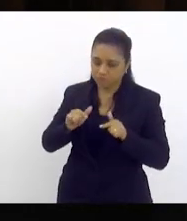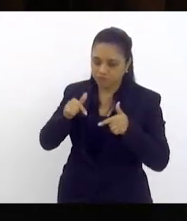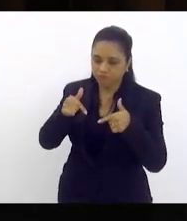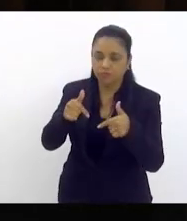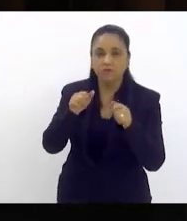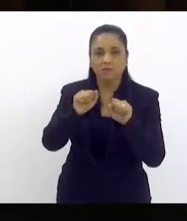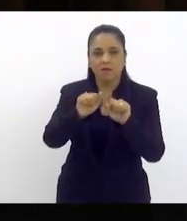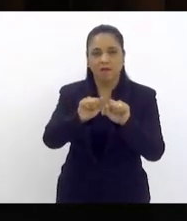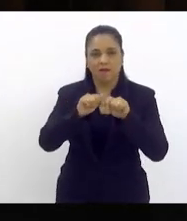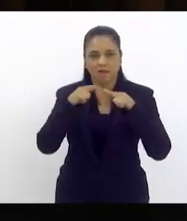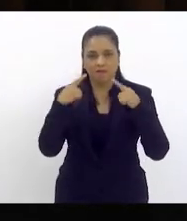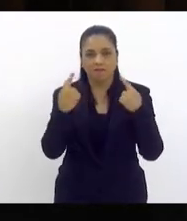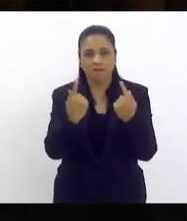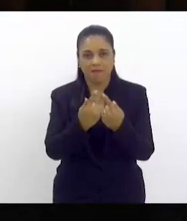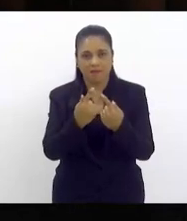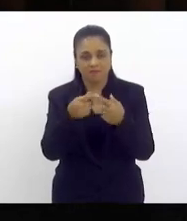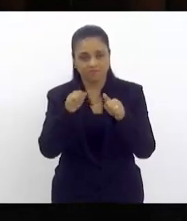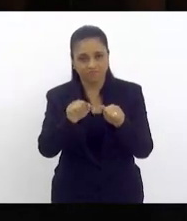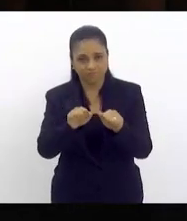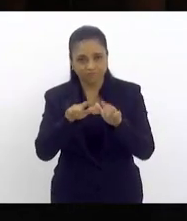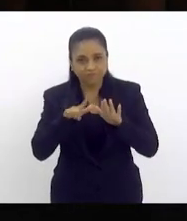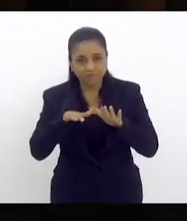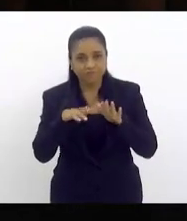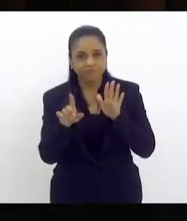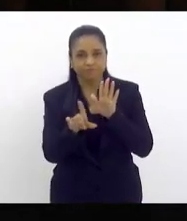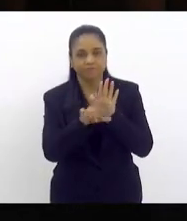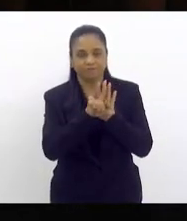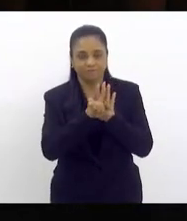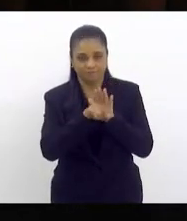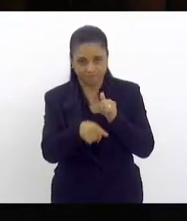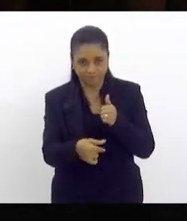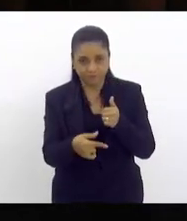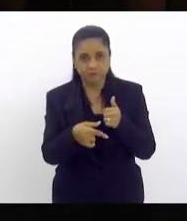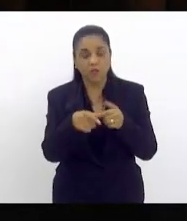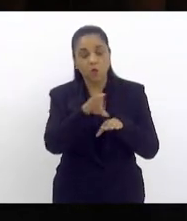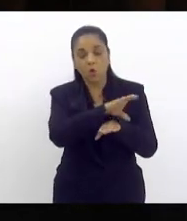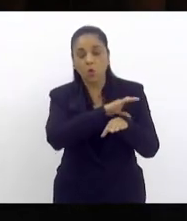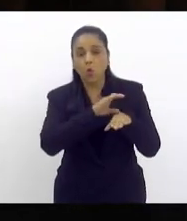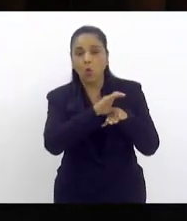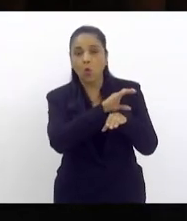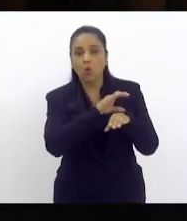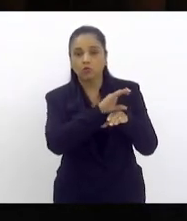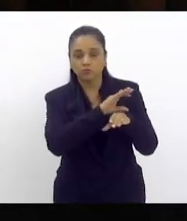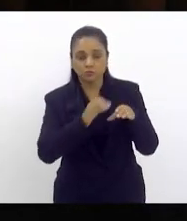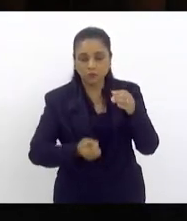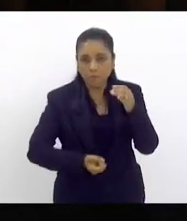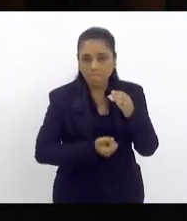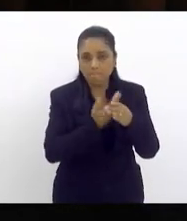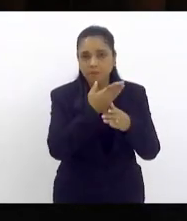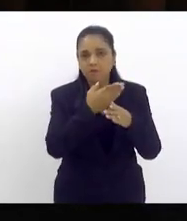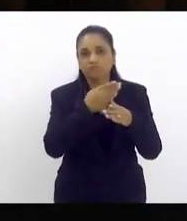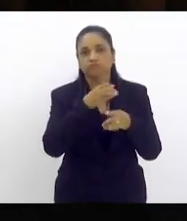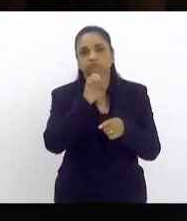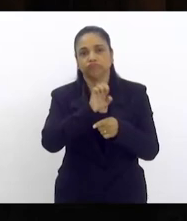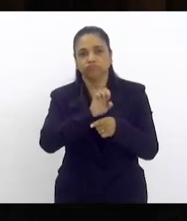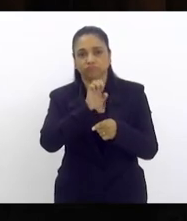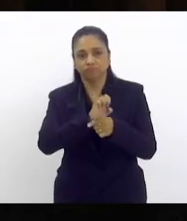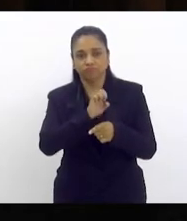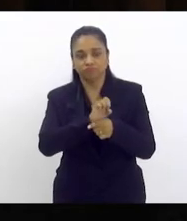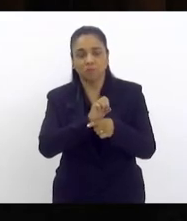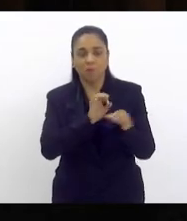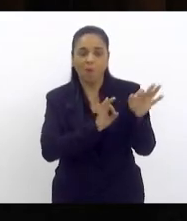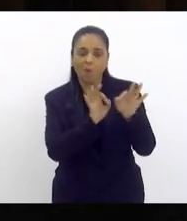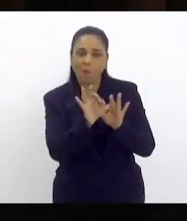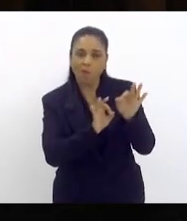Casa. Nós temos aí a criação, pela Constituição Estadual, do Plano Estratégico de